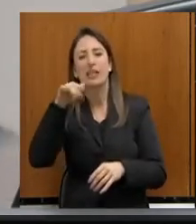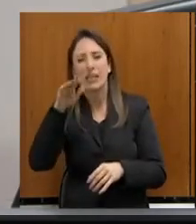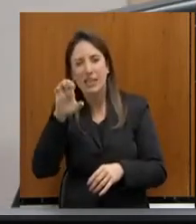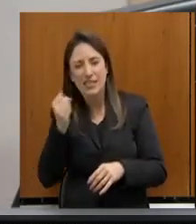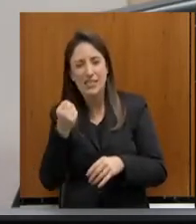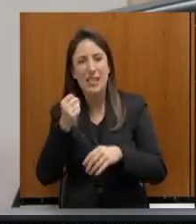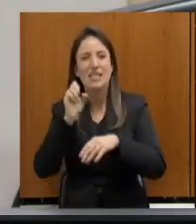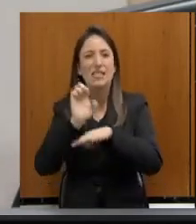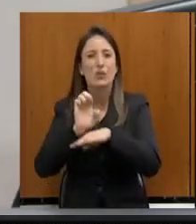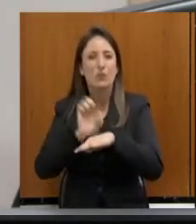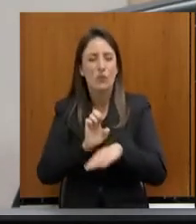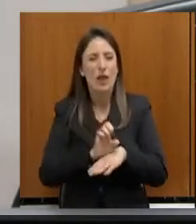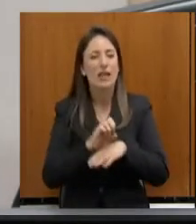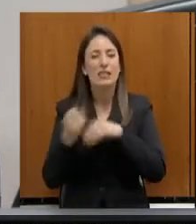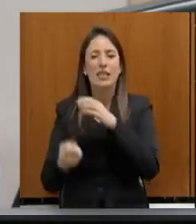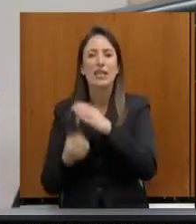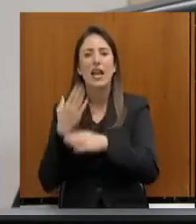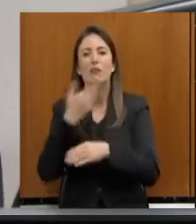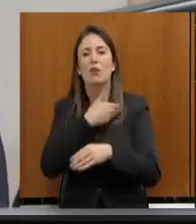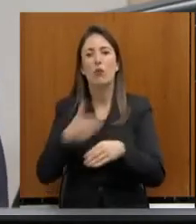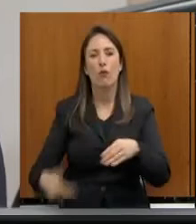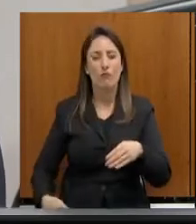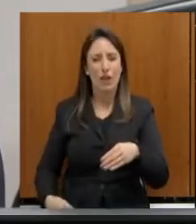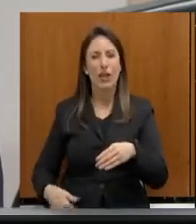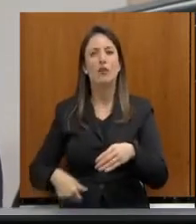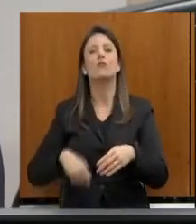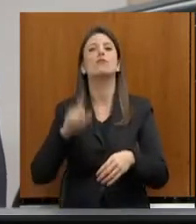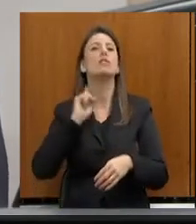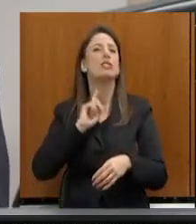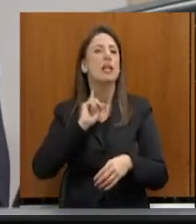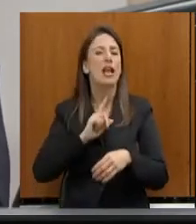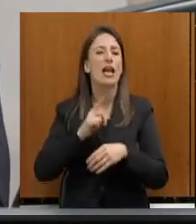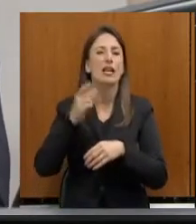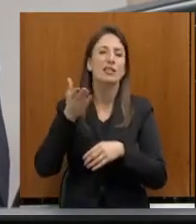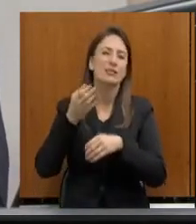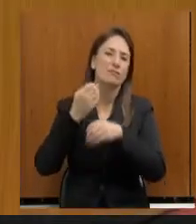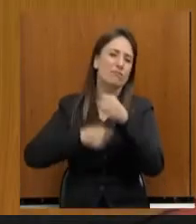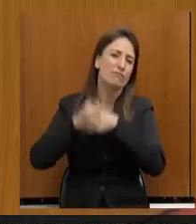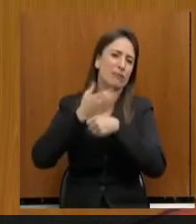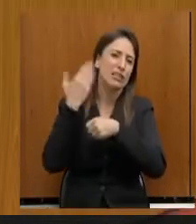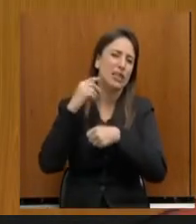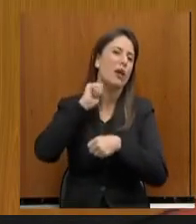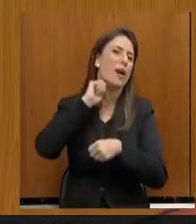em abril 2019 E aí